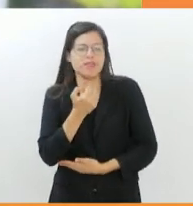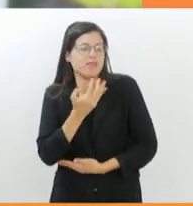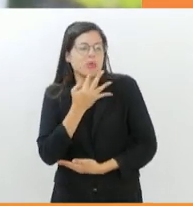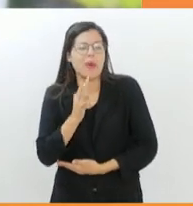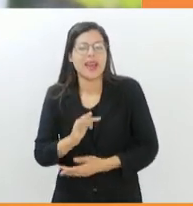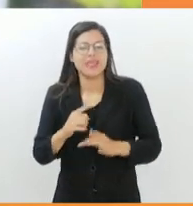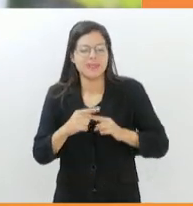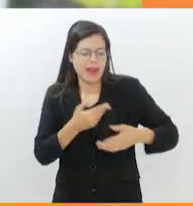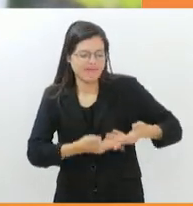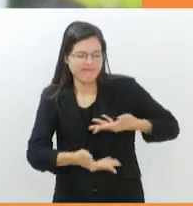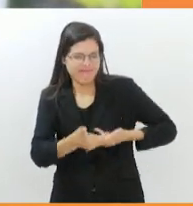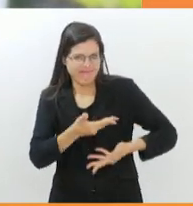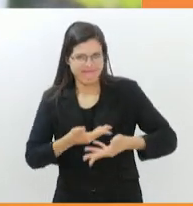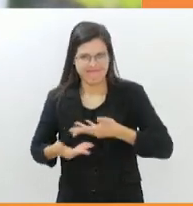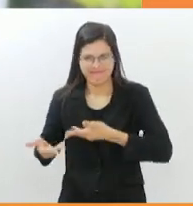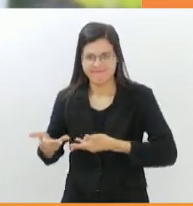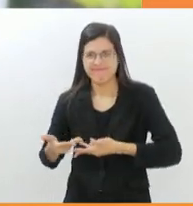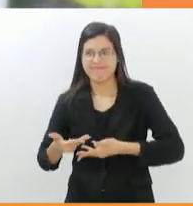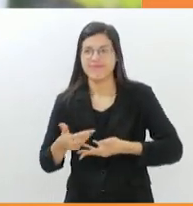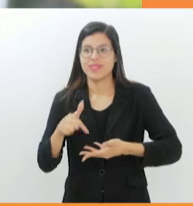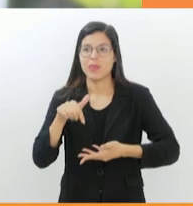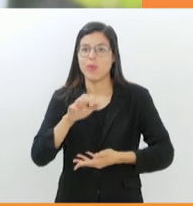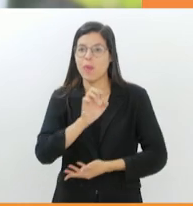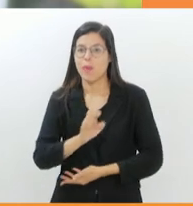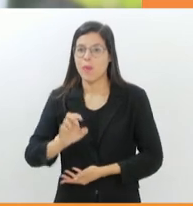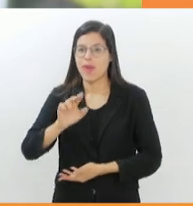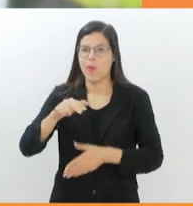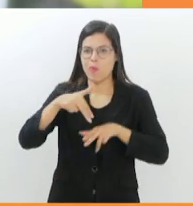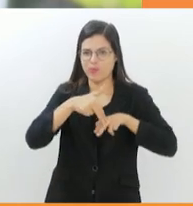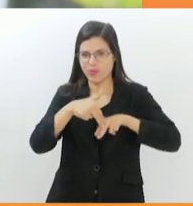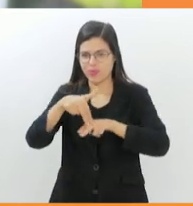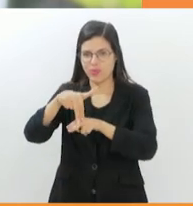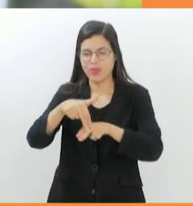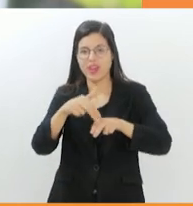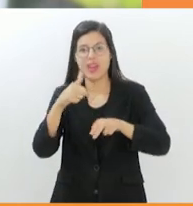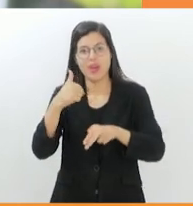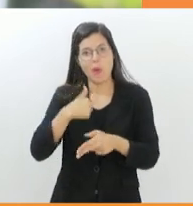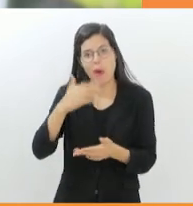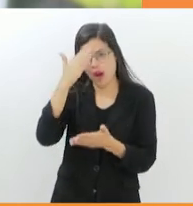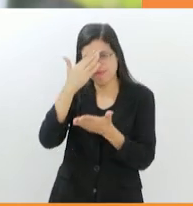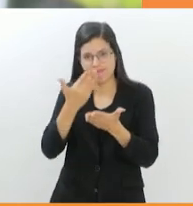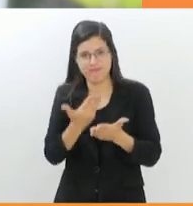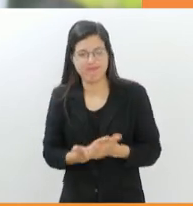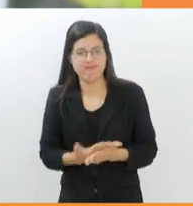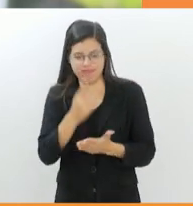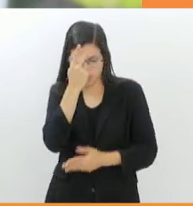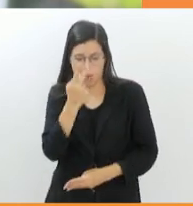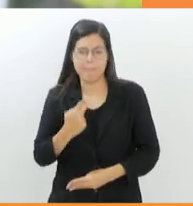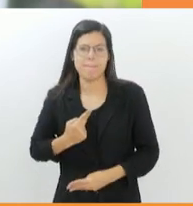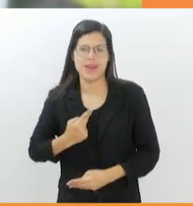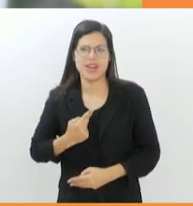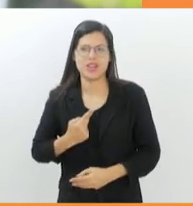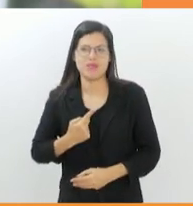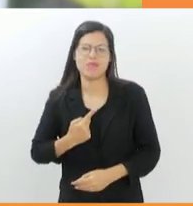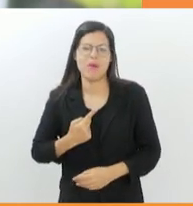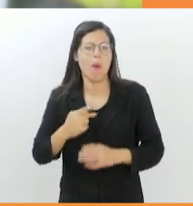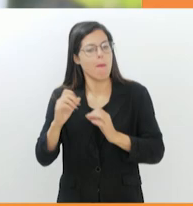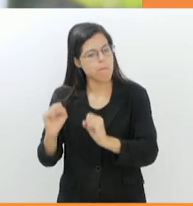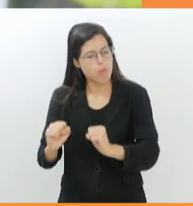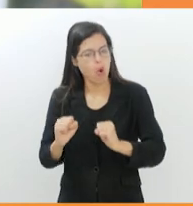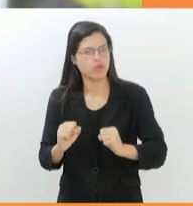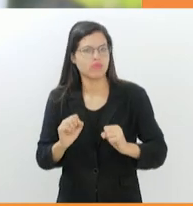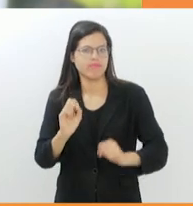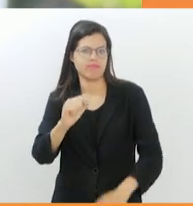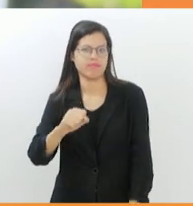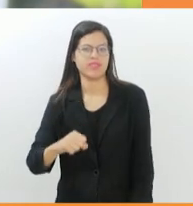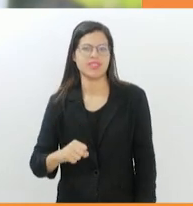eu surfei é o eu acredito em mim, eu posso. Eu penso que seja isso. Então, assim,